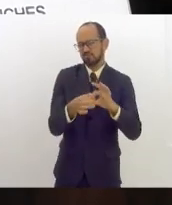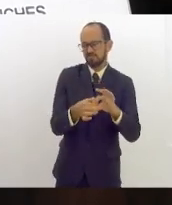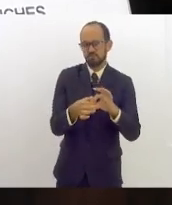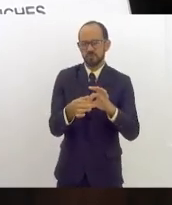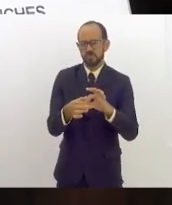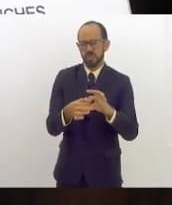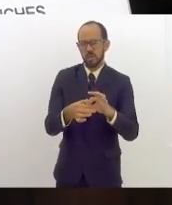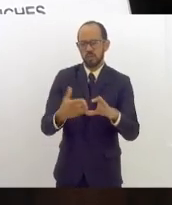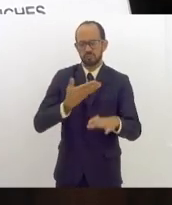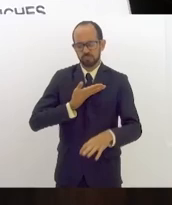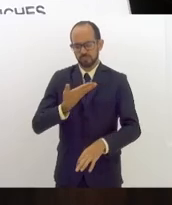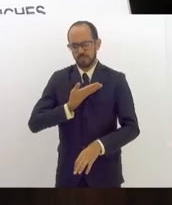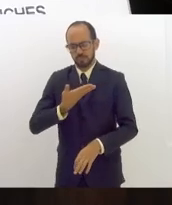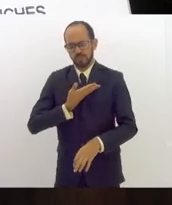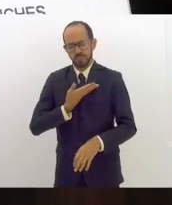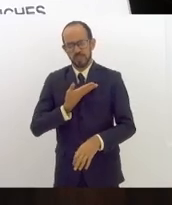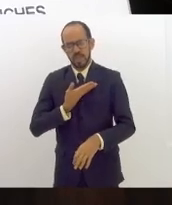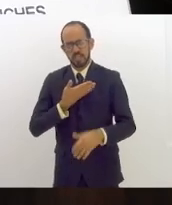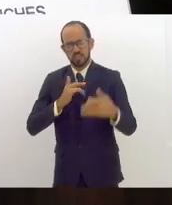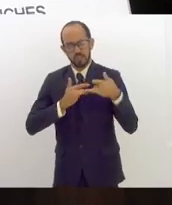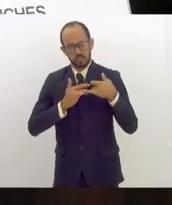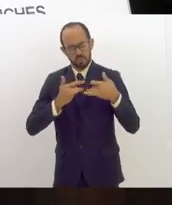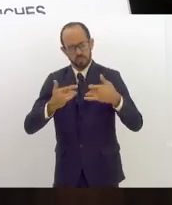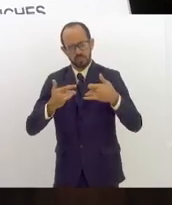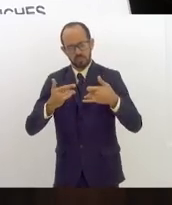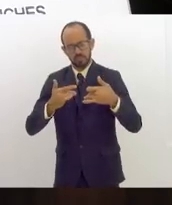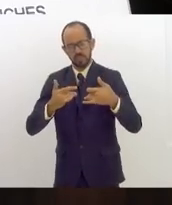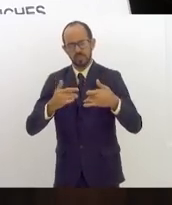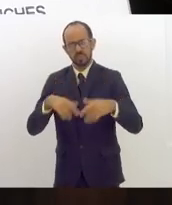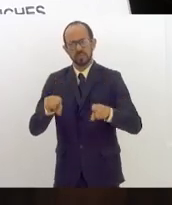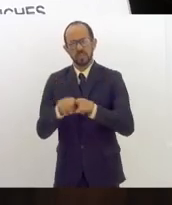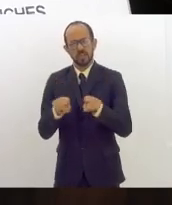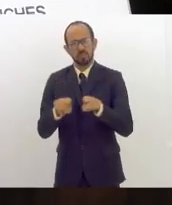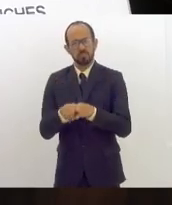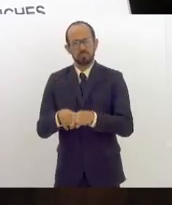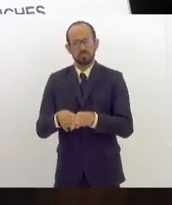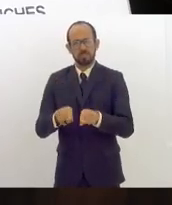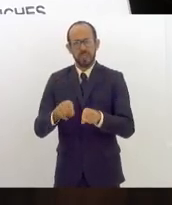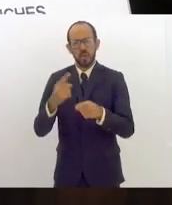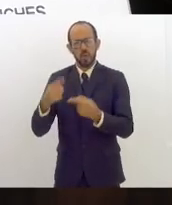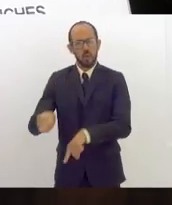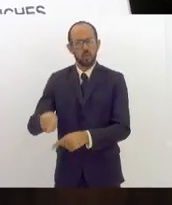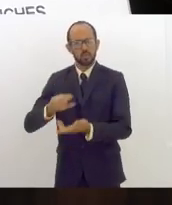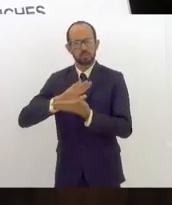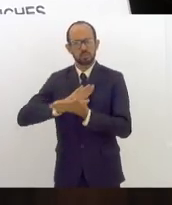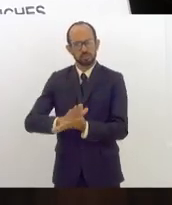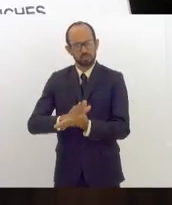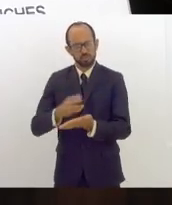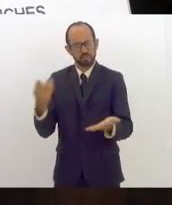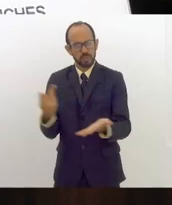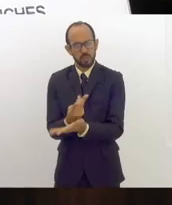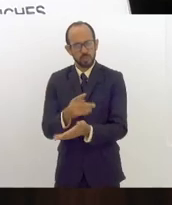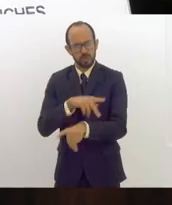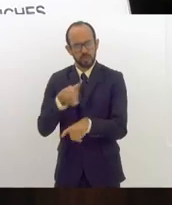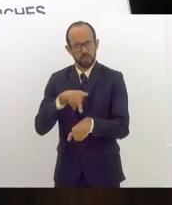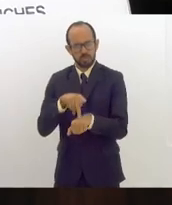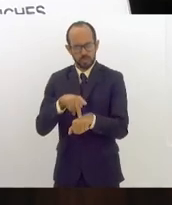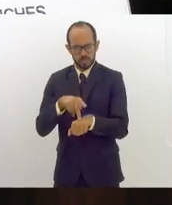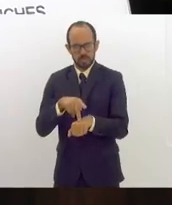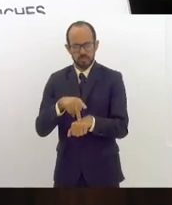a ponte da amizade aponte da inibição da intolerância né que ainda permeia o país então